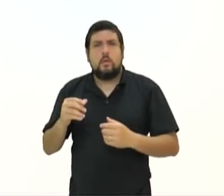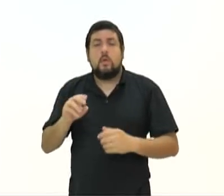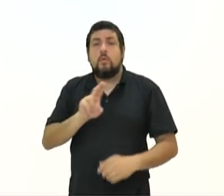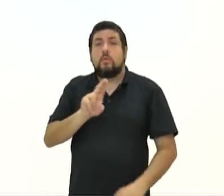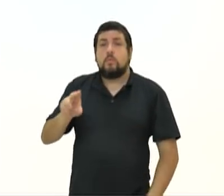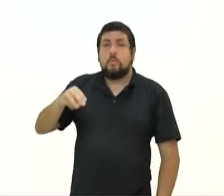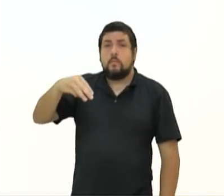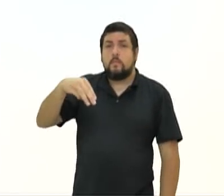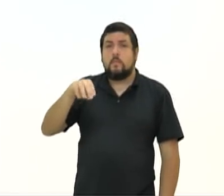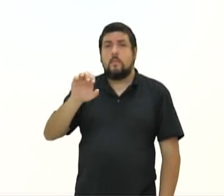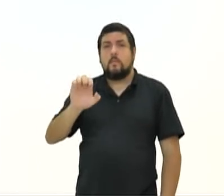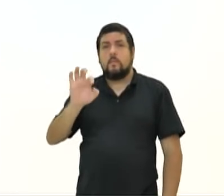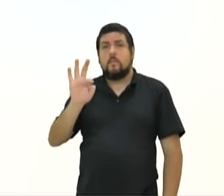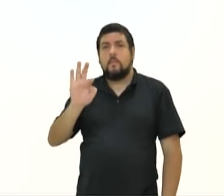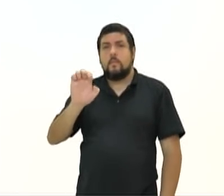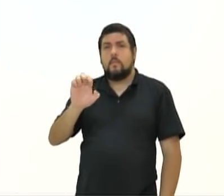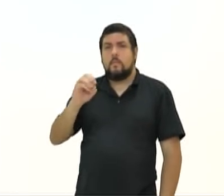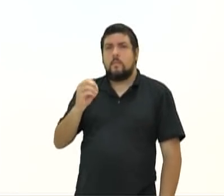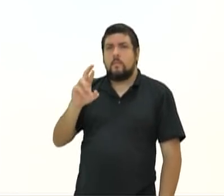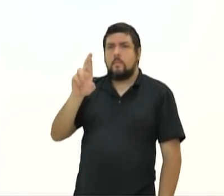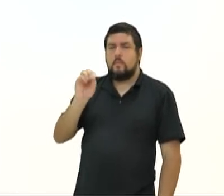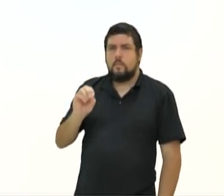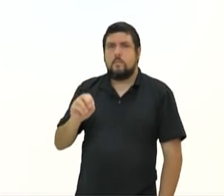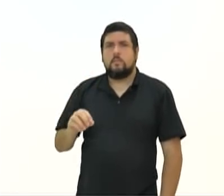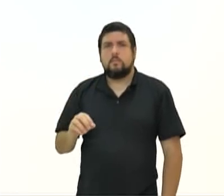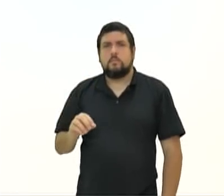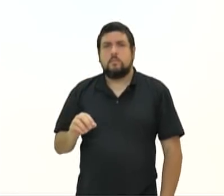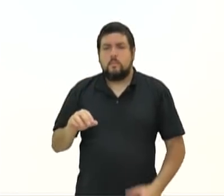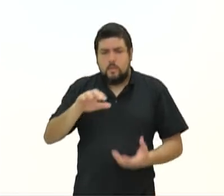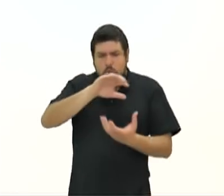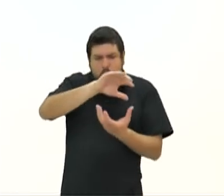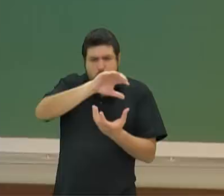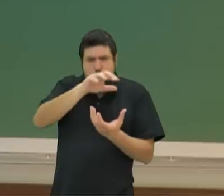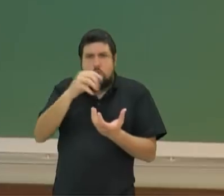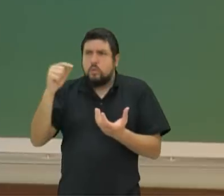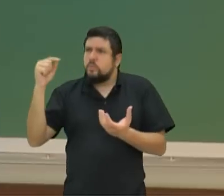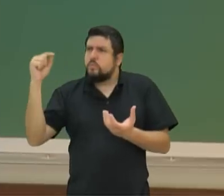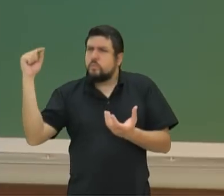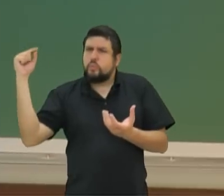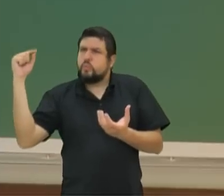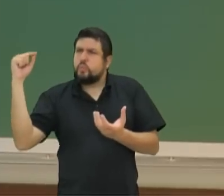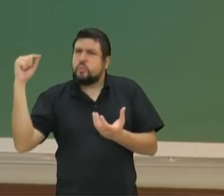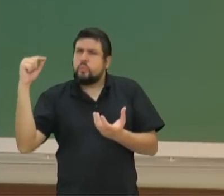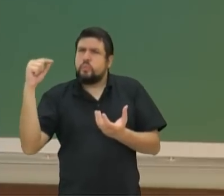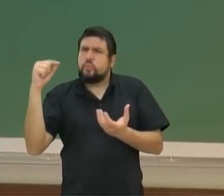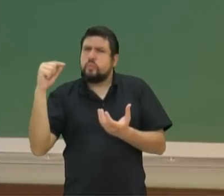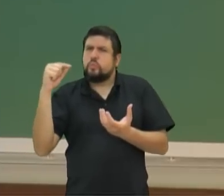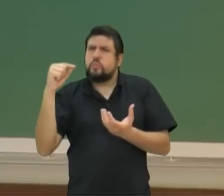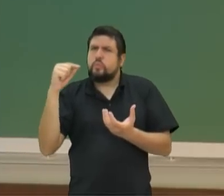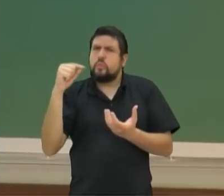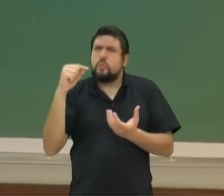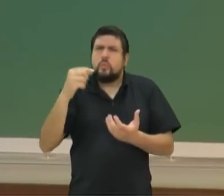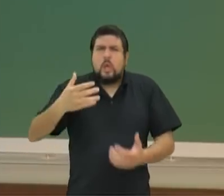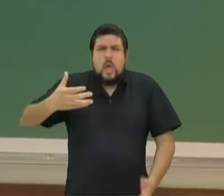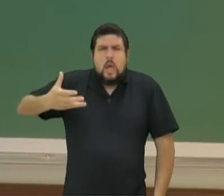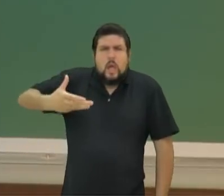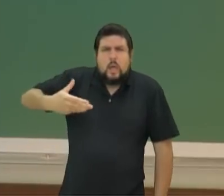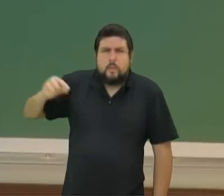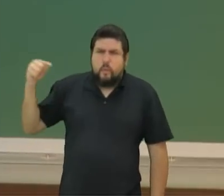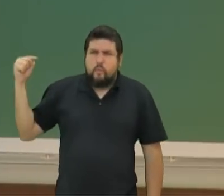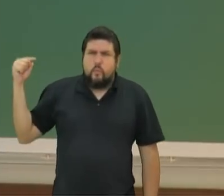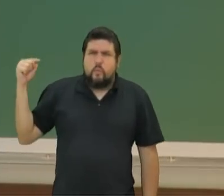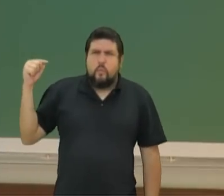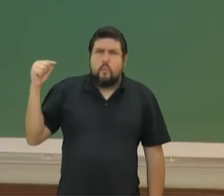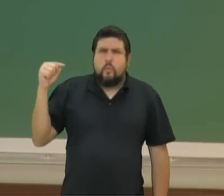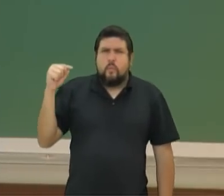peso dele. Muitas vezes ele acaba queimando no caminho e aí nem chega a cair no chão. Se ele está no caminho, a gente pode chamar